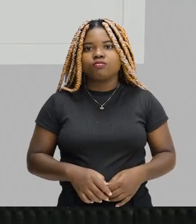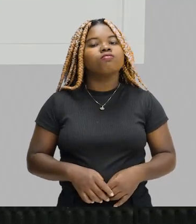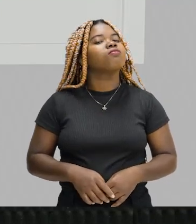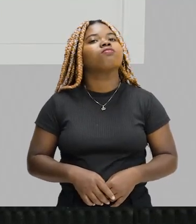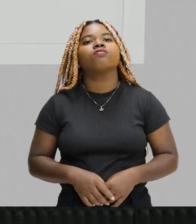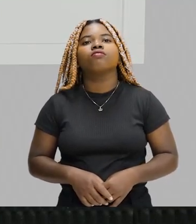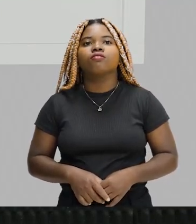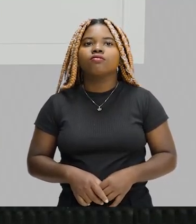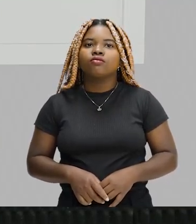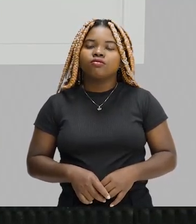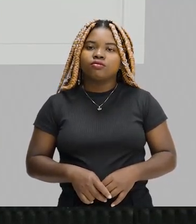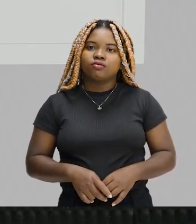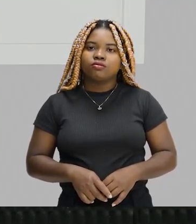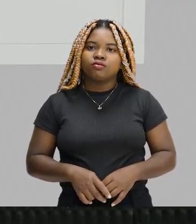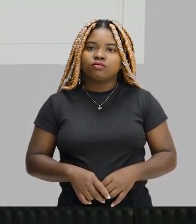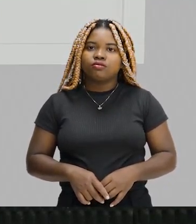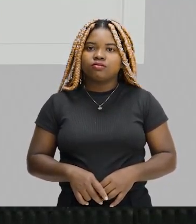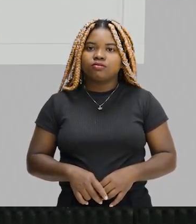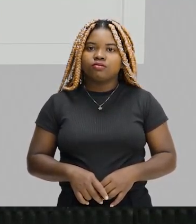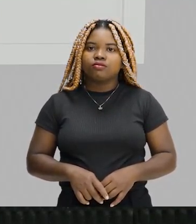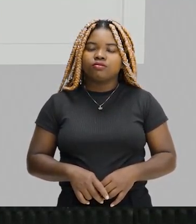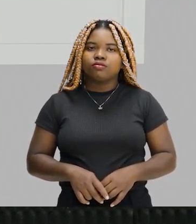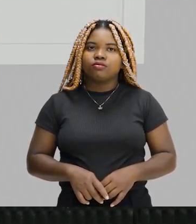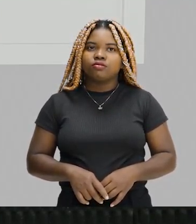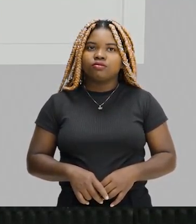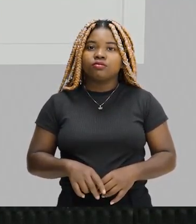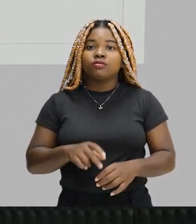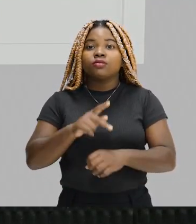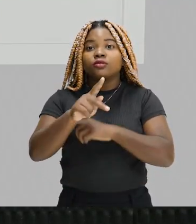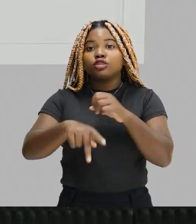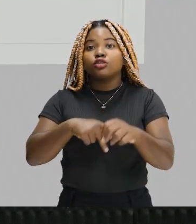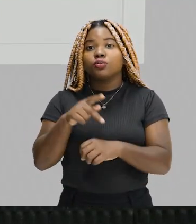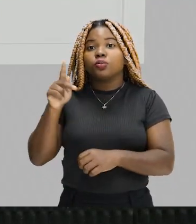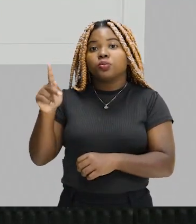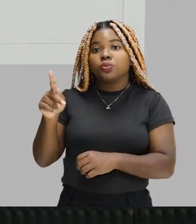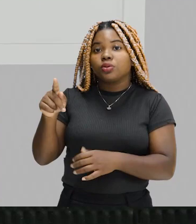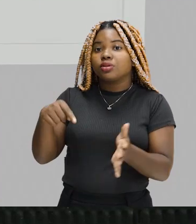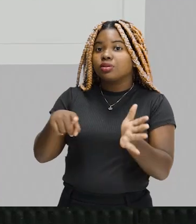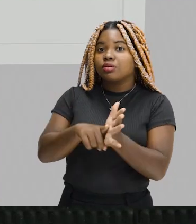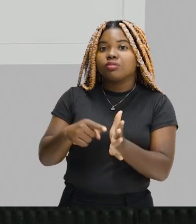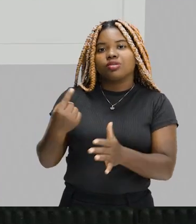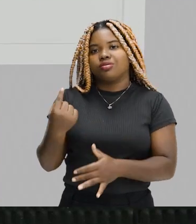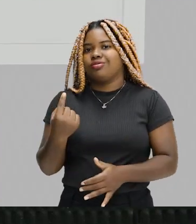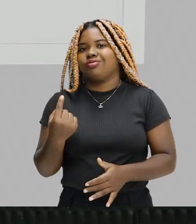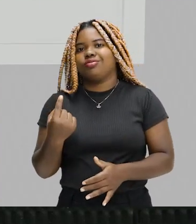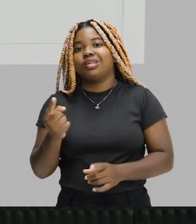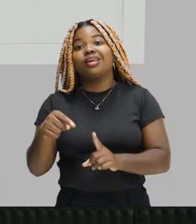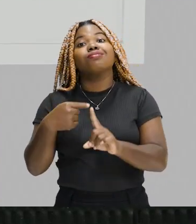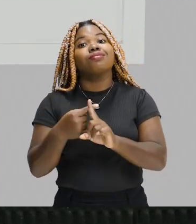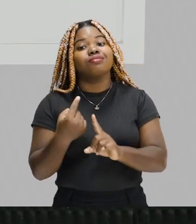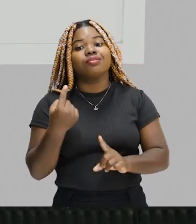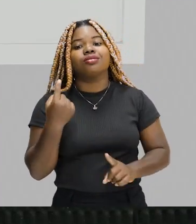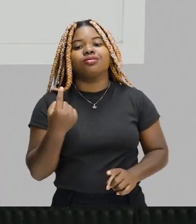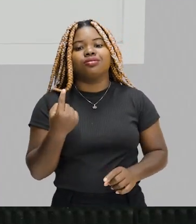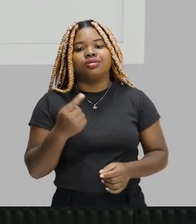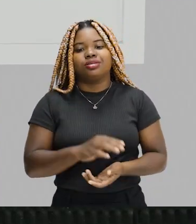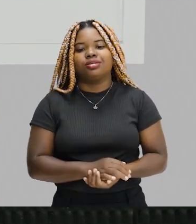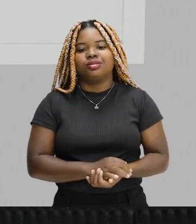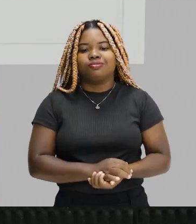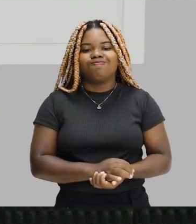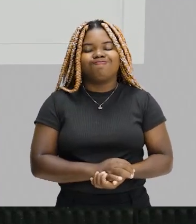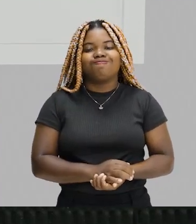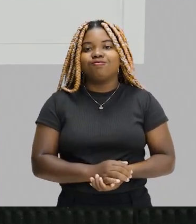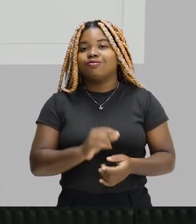Isso vai ser igual a menos 1. A carga do próton não é menos 1, a carga do próton é mais 1. Então já não